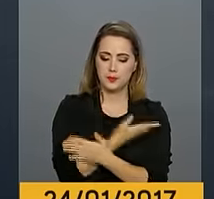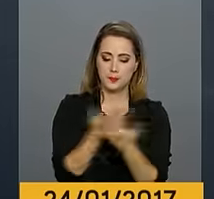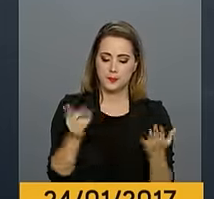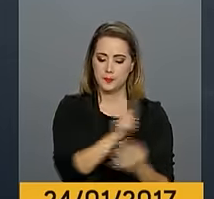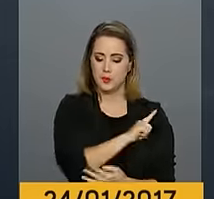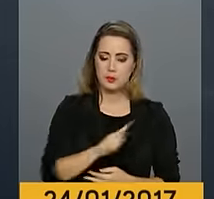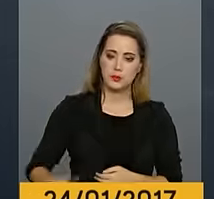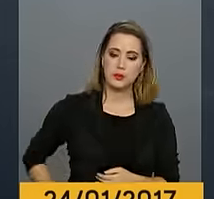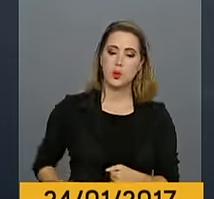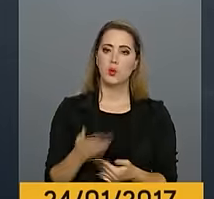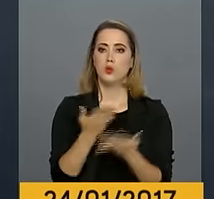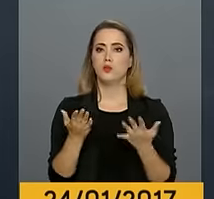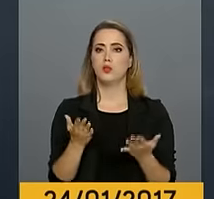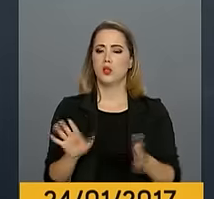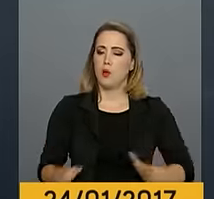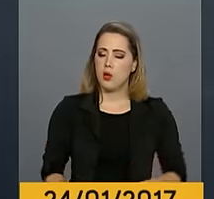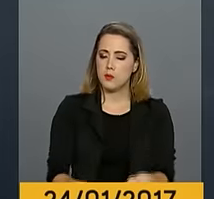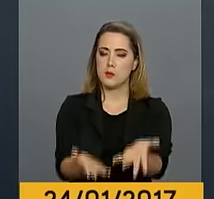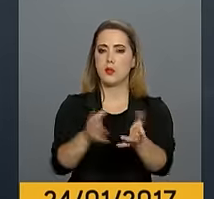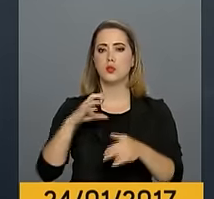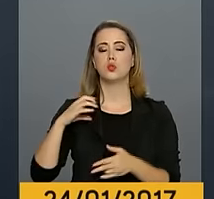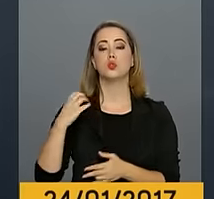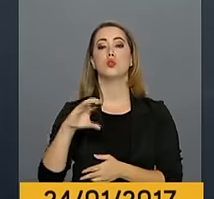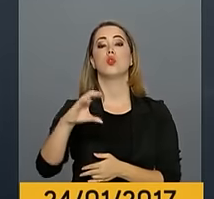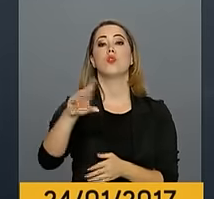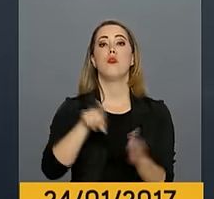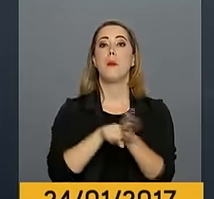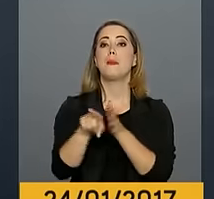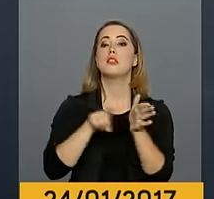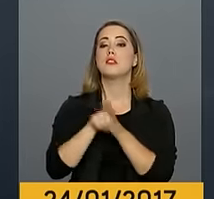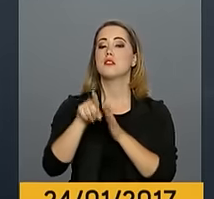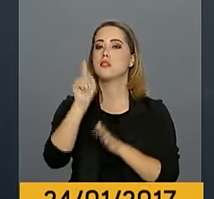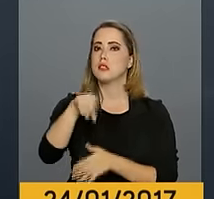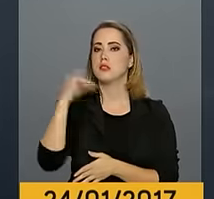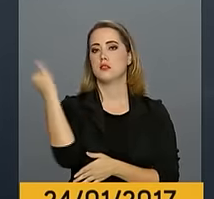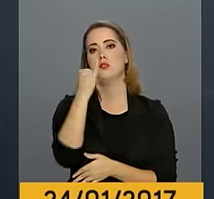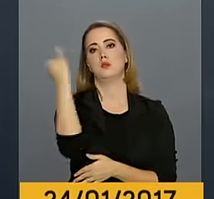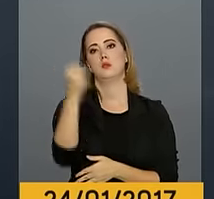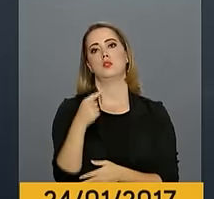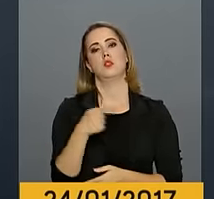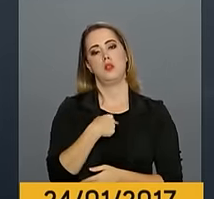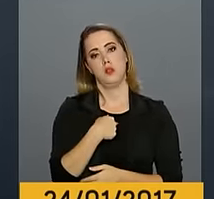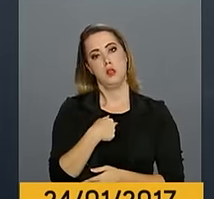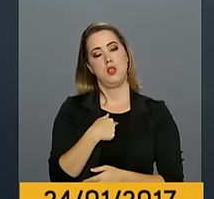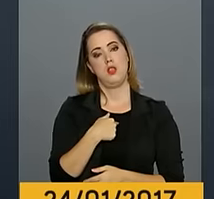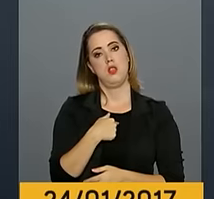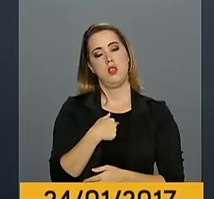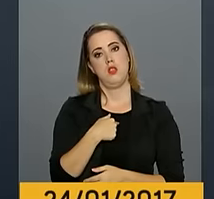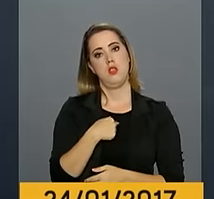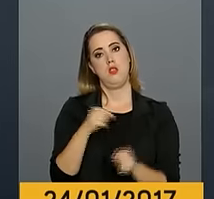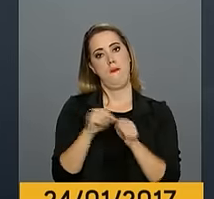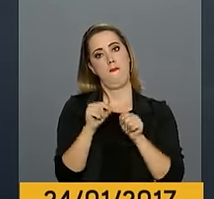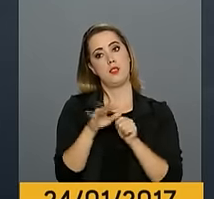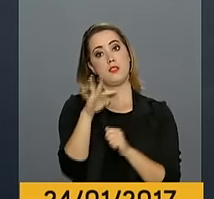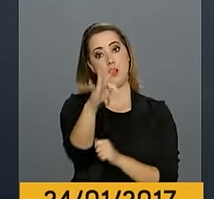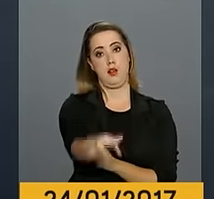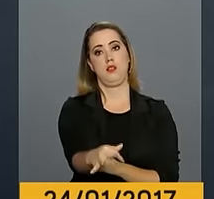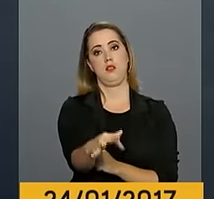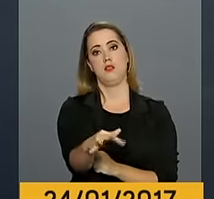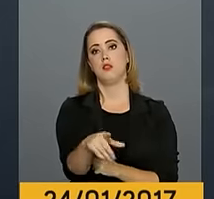que o incentivo à pesquisa nos seus estados é fundamental. Não é? Eu farei isso com muito prazer e agora ainda ouvi a